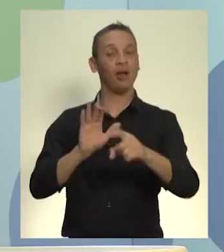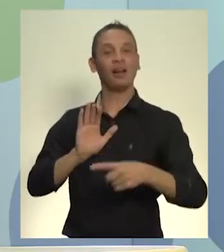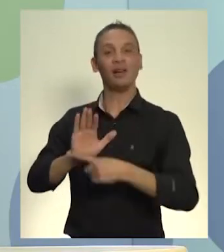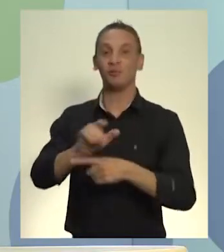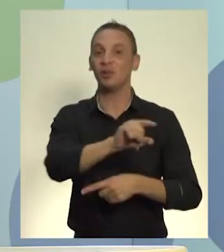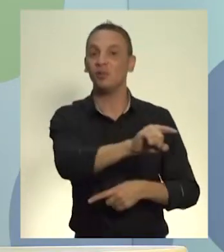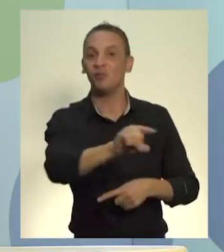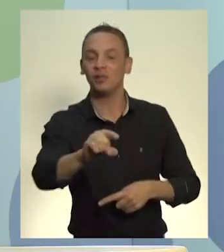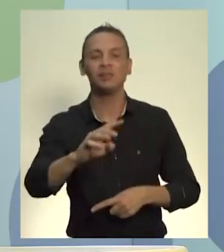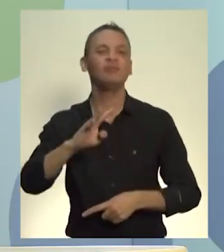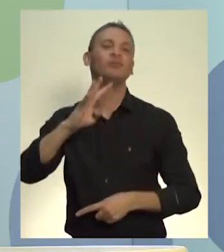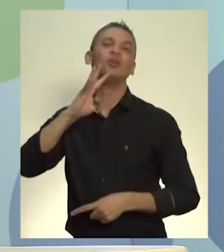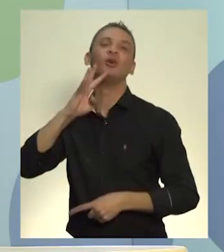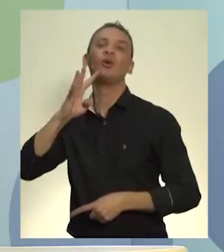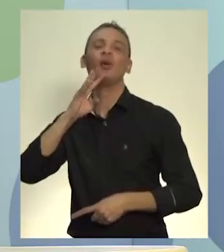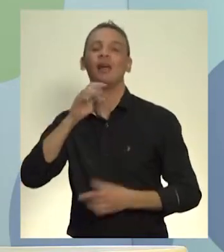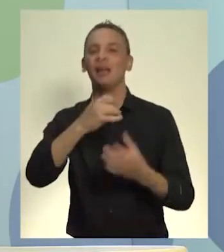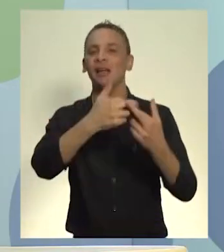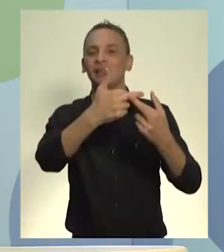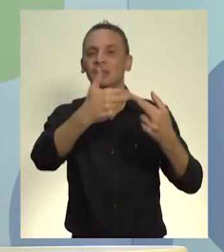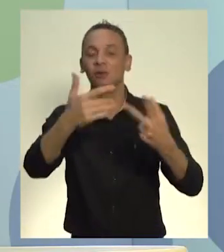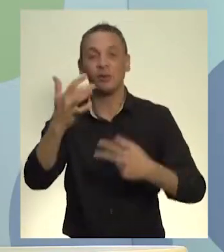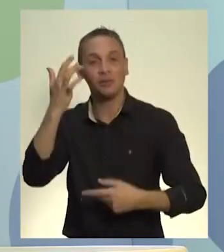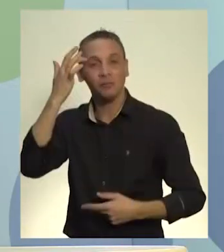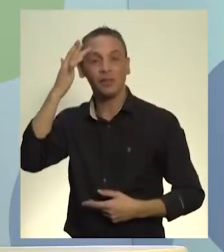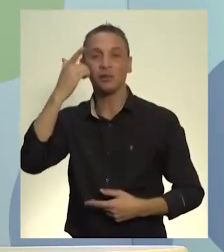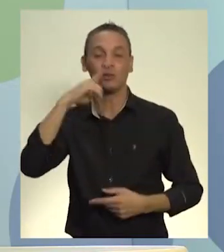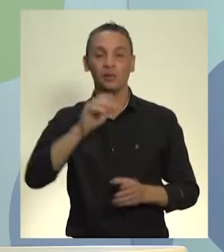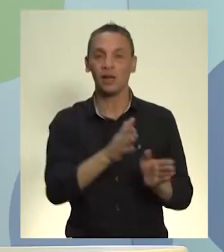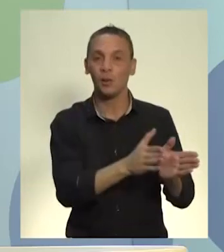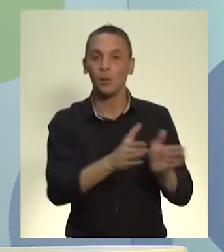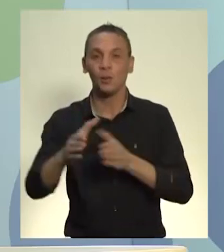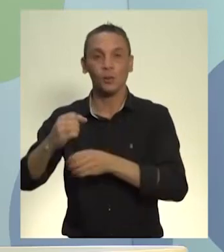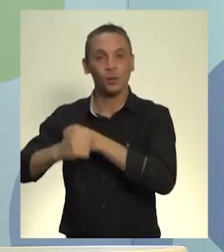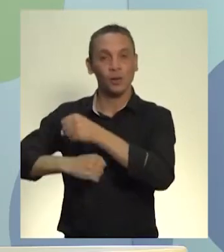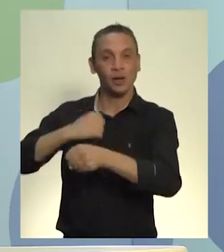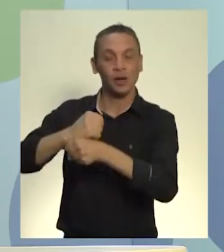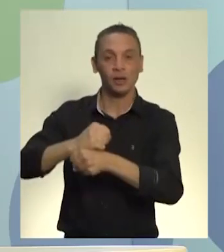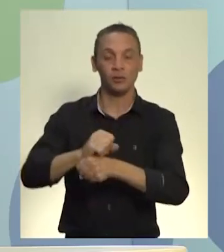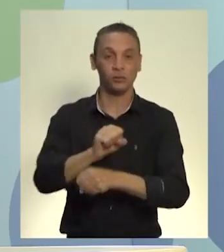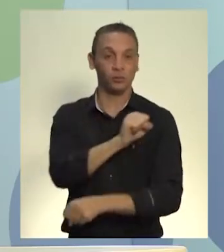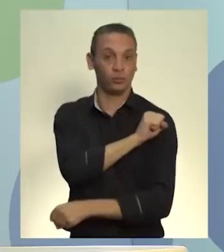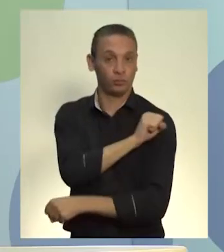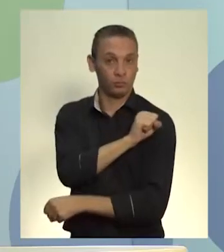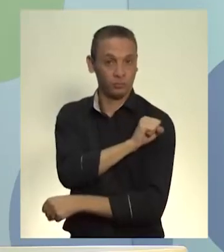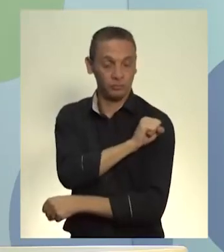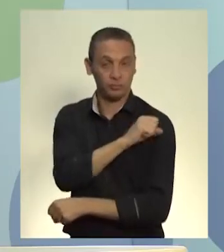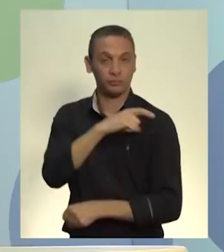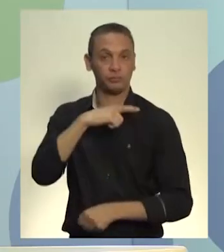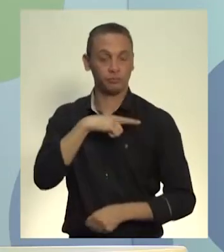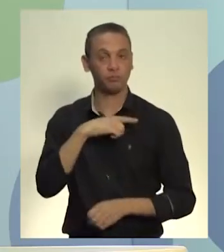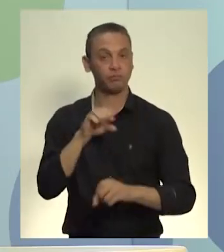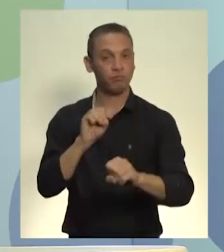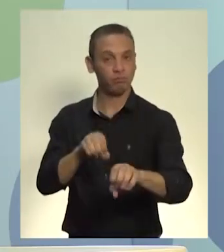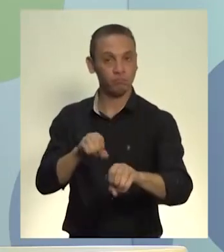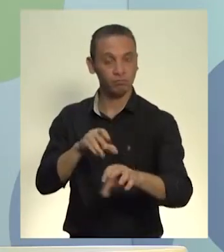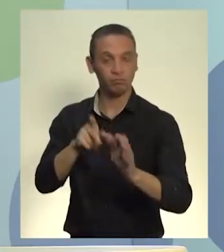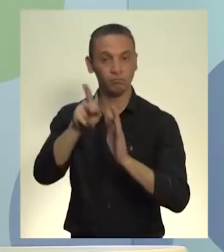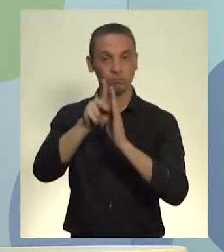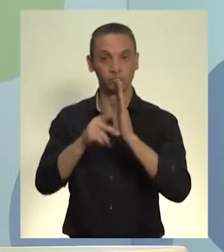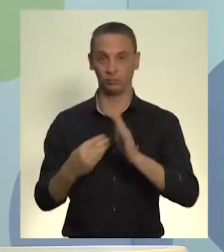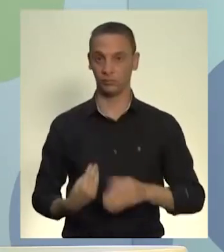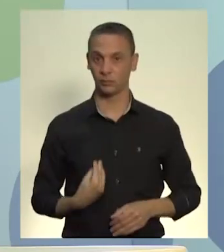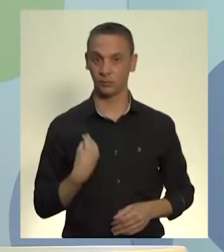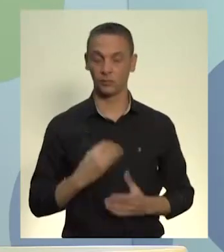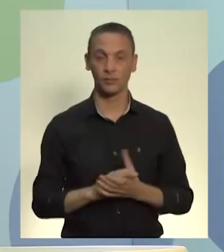as competências que vão ser ministradas ao longo do ano, do 8º ano do ensino fundamental no projeto de vida,